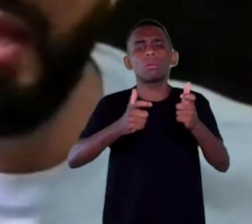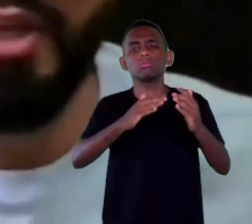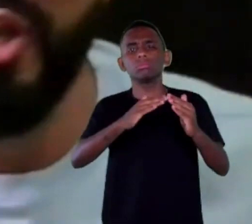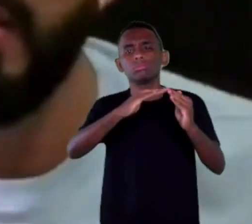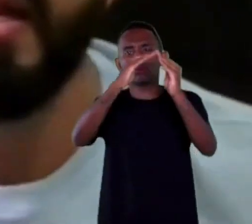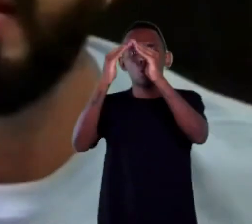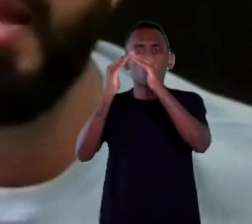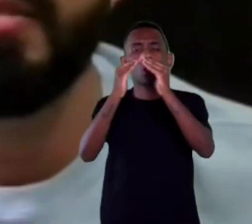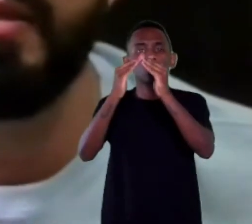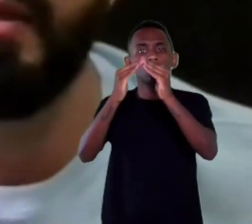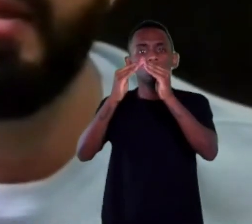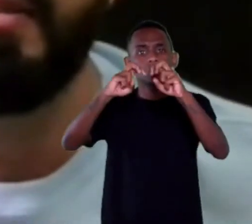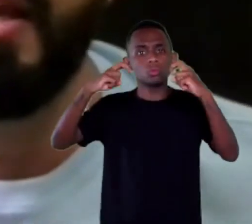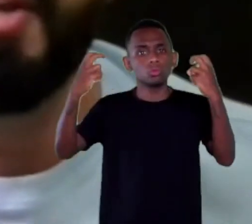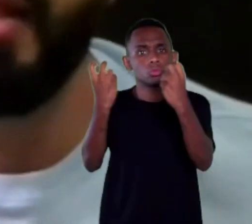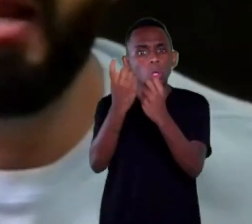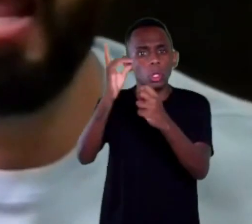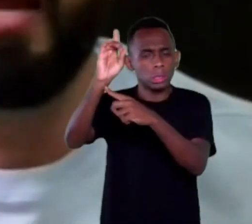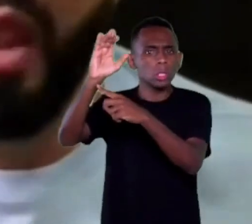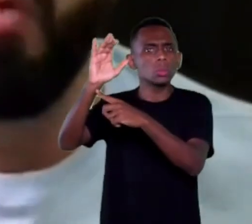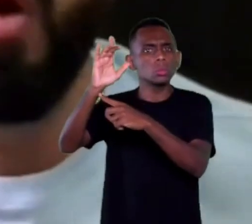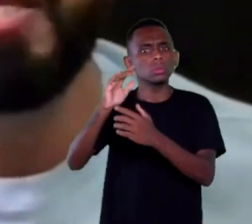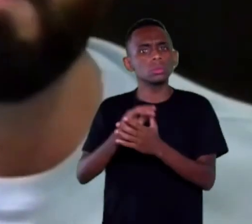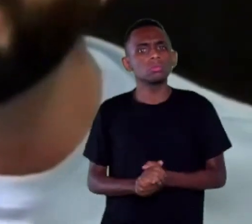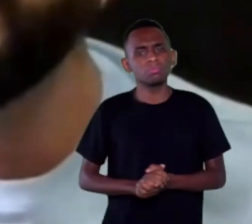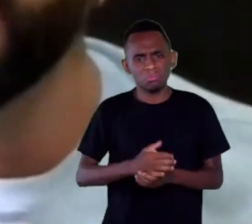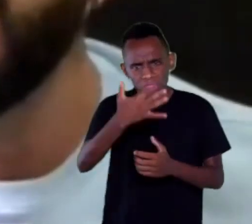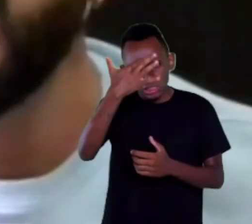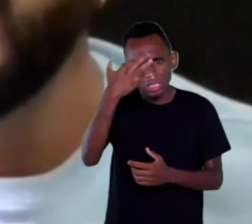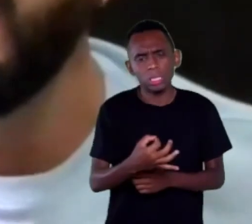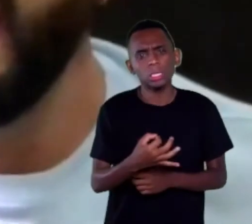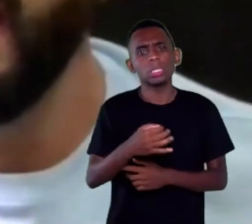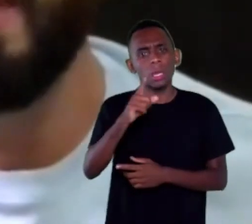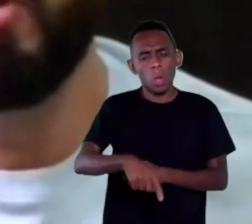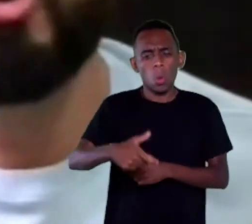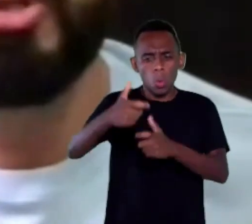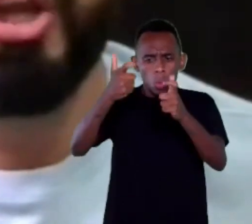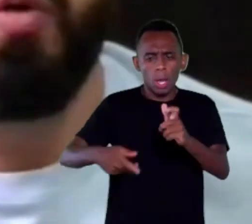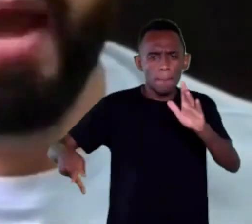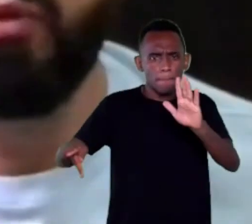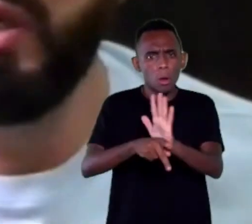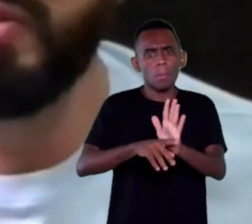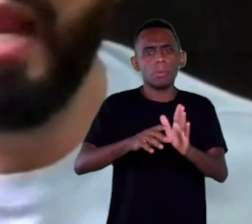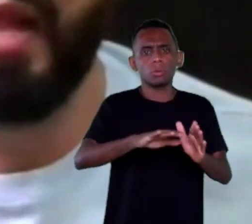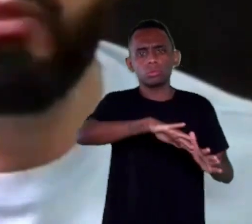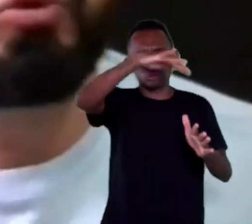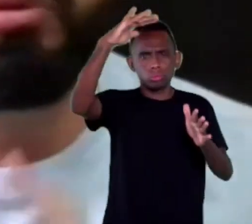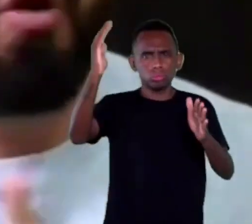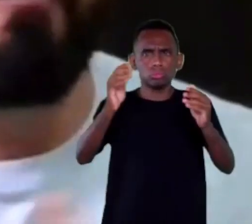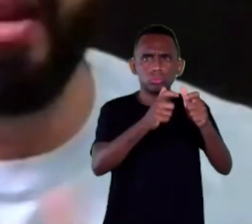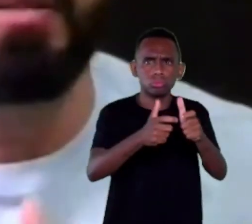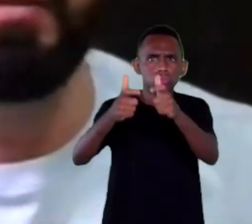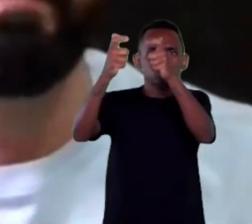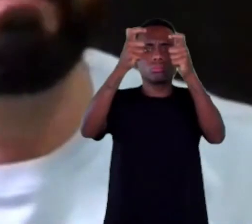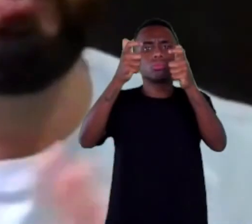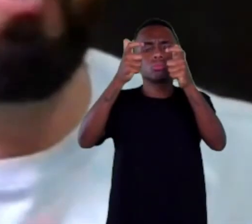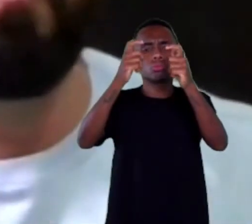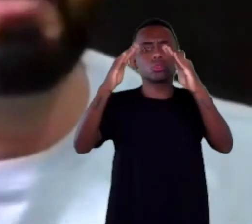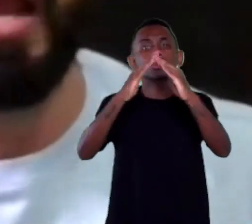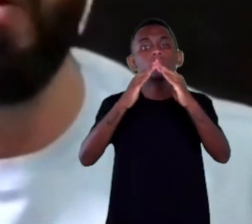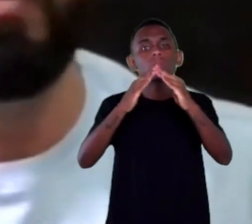Olimpo, isso daí já é certeza, isso daí já está claro, é um Olimpo. E na época eu já tinha arrumado um ilustrador, tudo na